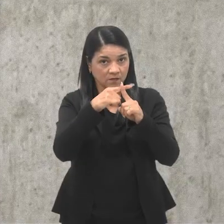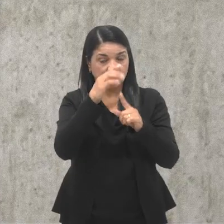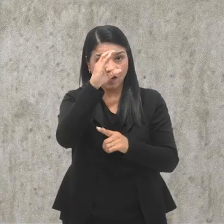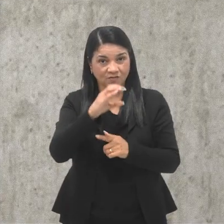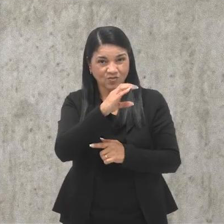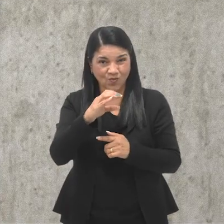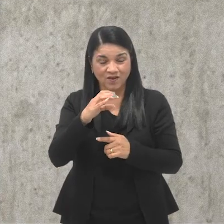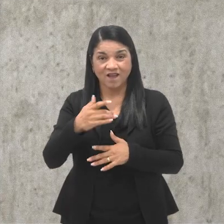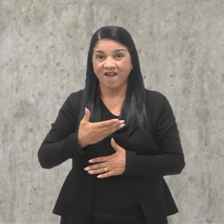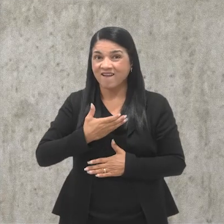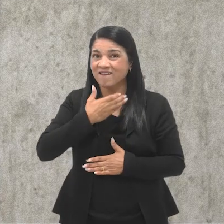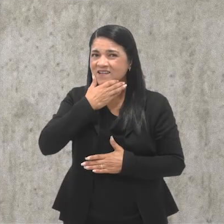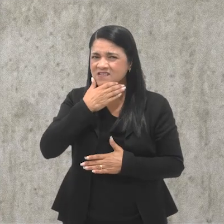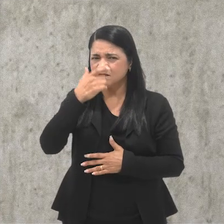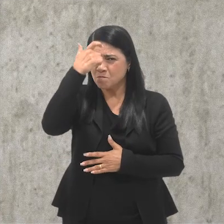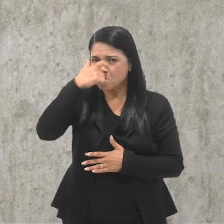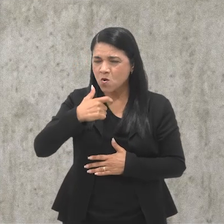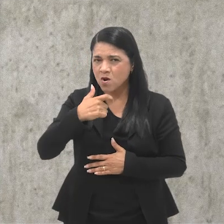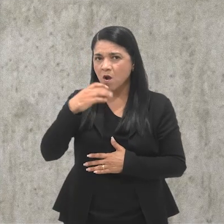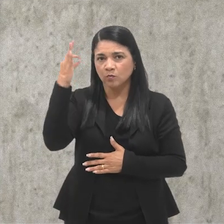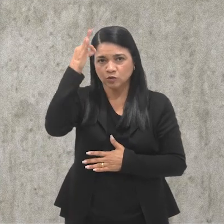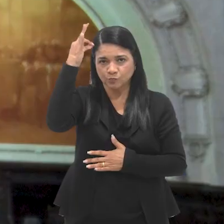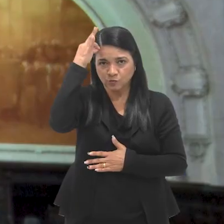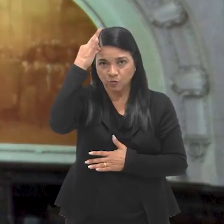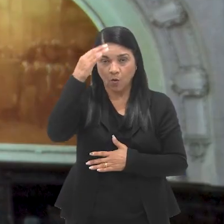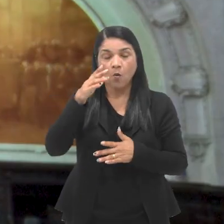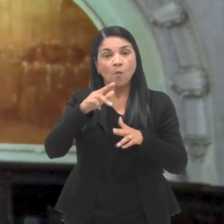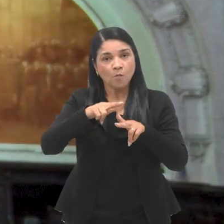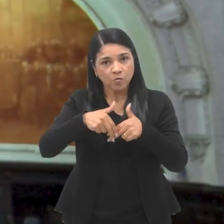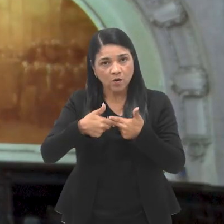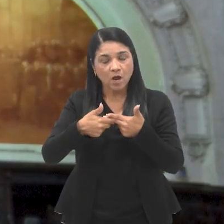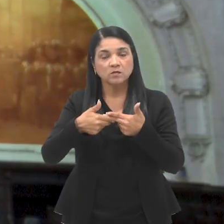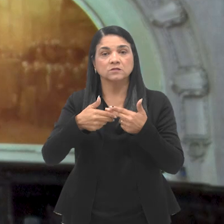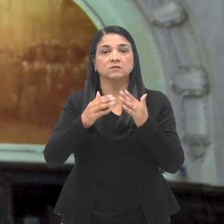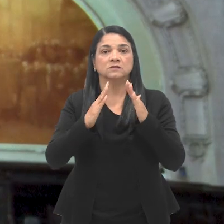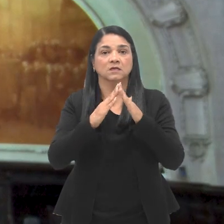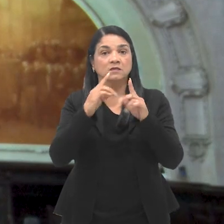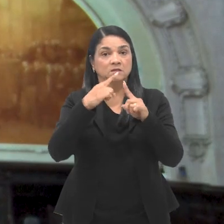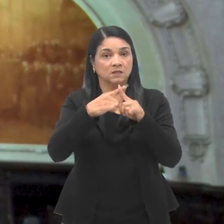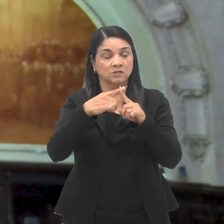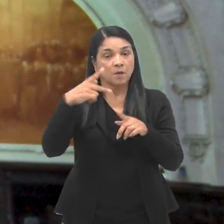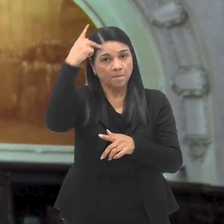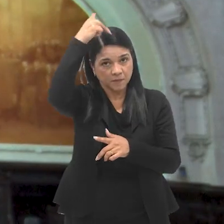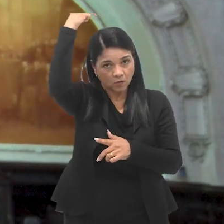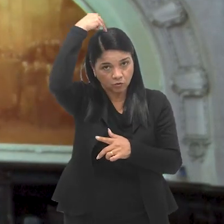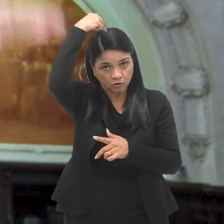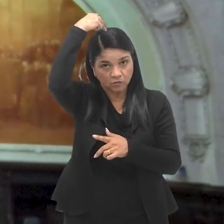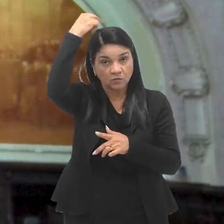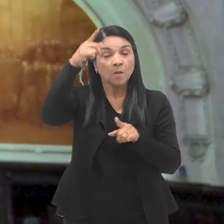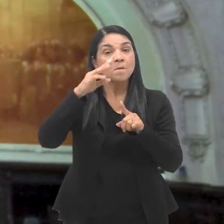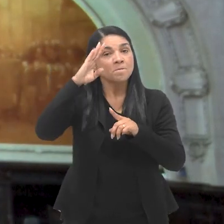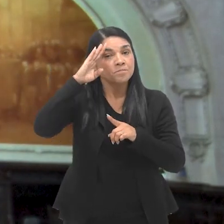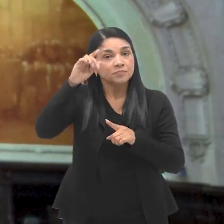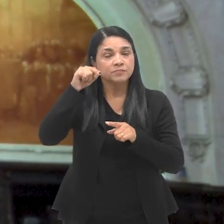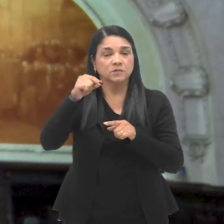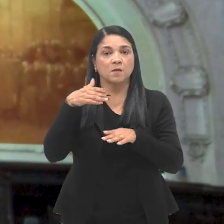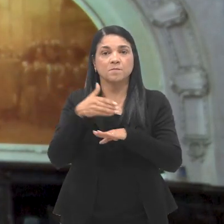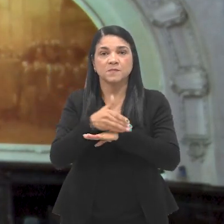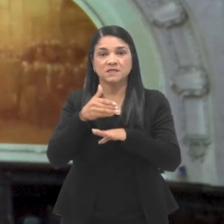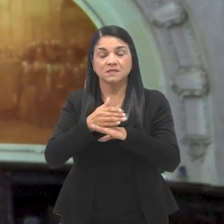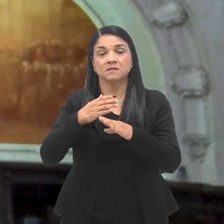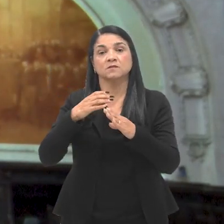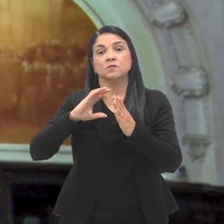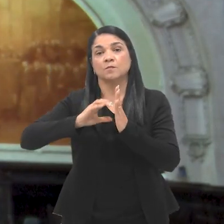Nesse período, a Igreja Católica estava passando por uma grande crise moral, espiritual, por conta da ascensão das igrejas pentecostais,